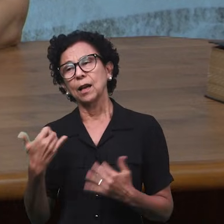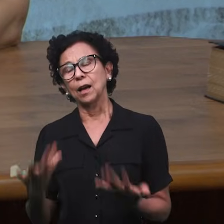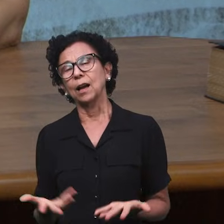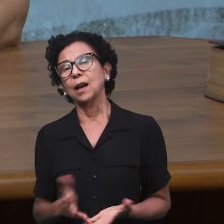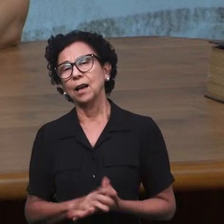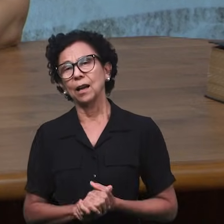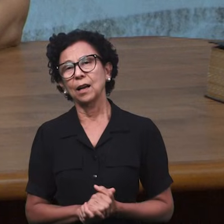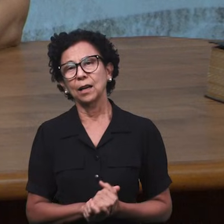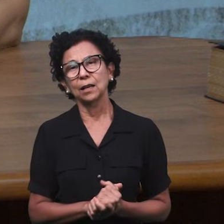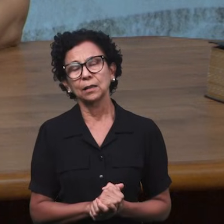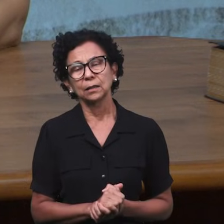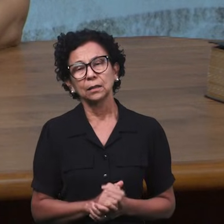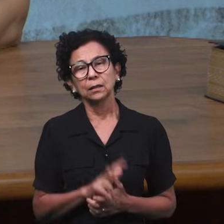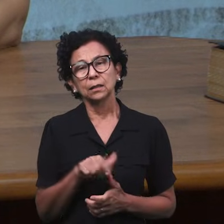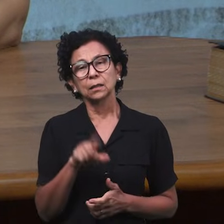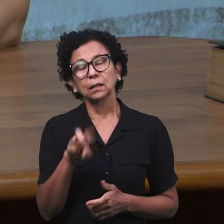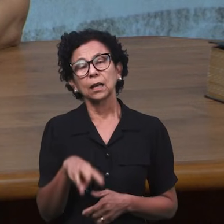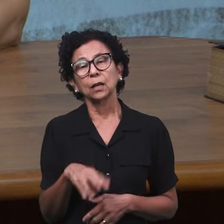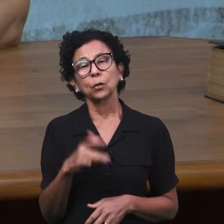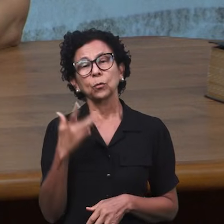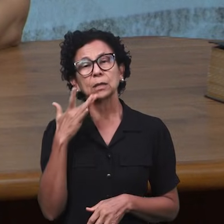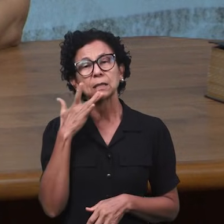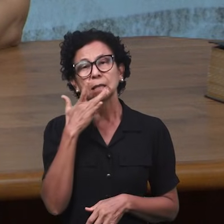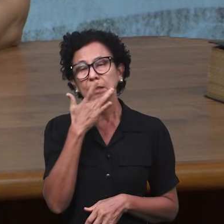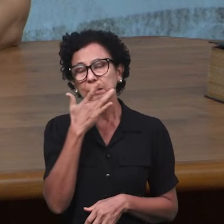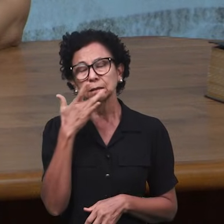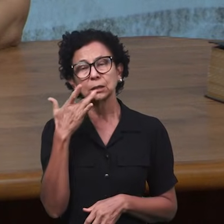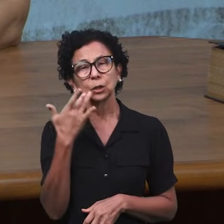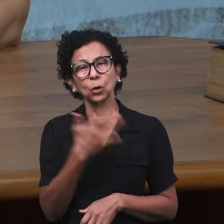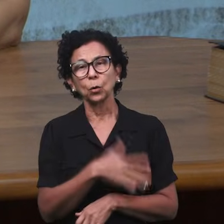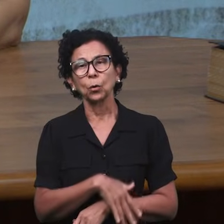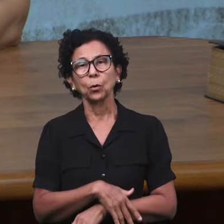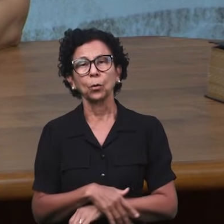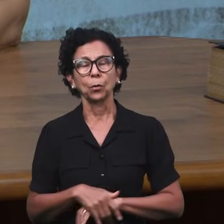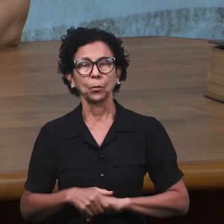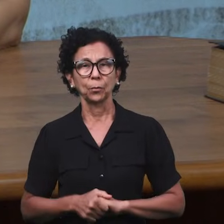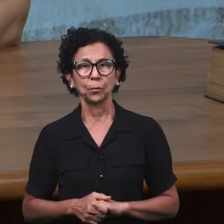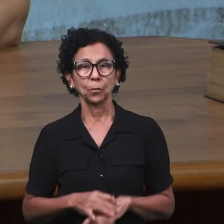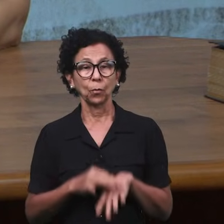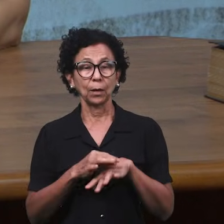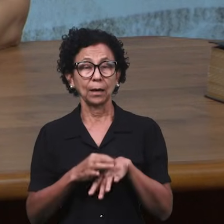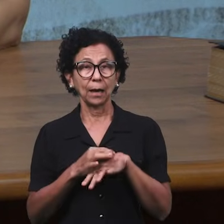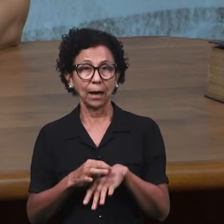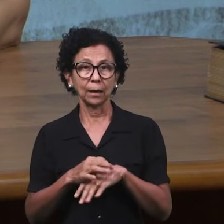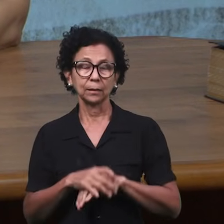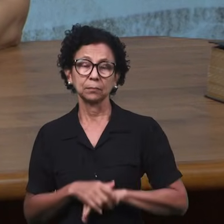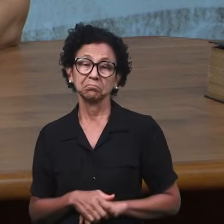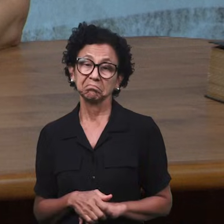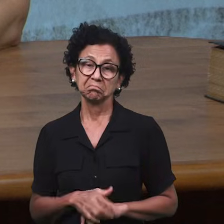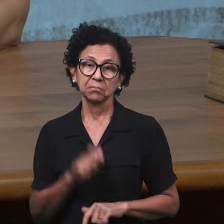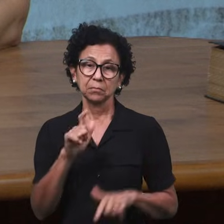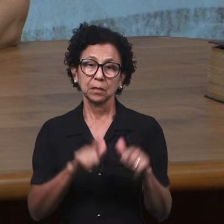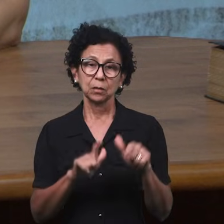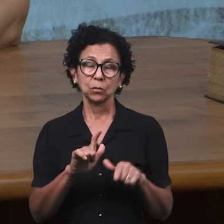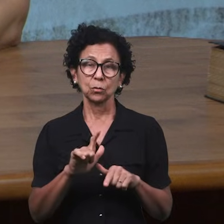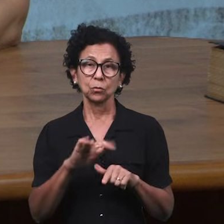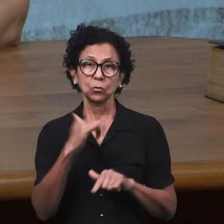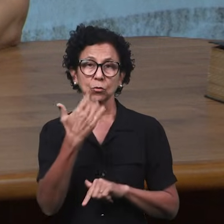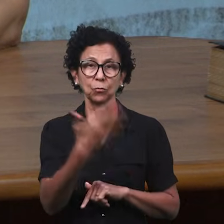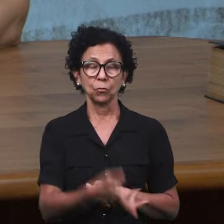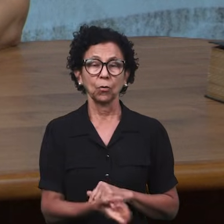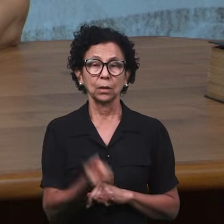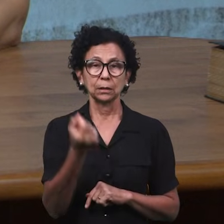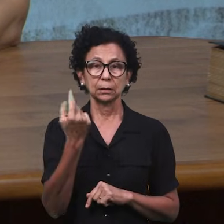carne? O estrangeiro não passava a noite na rua, as minhas portas abria